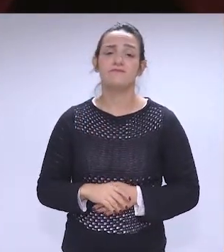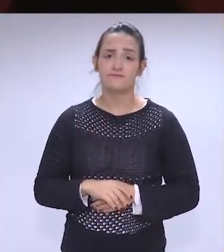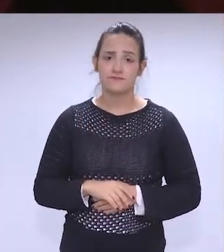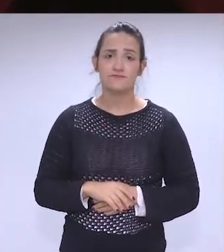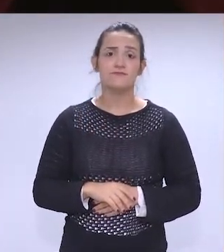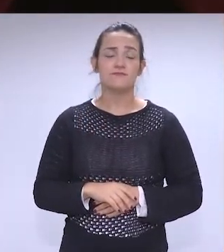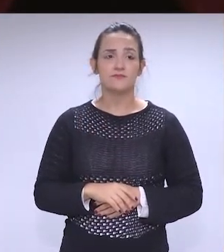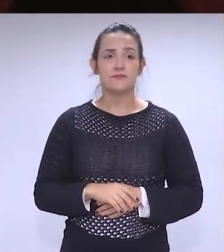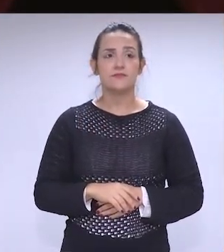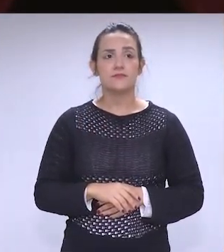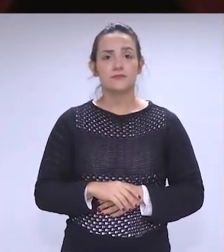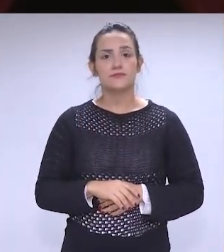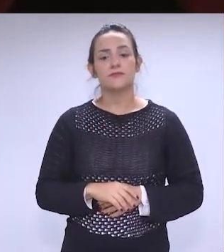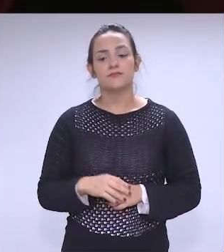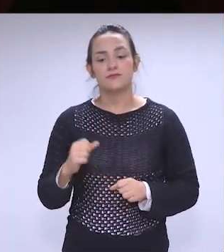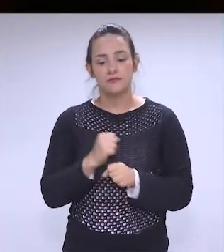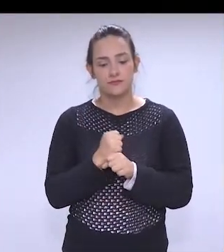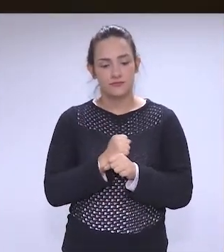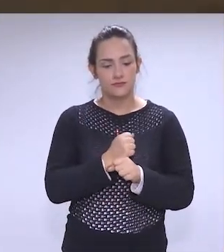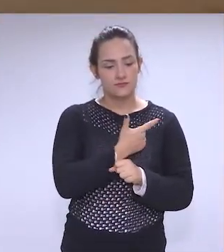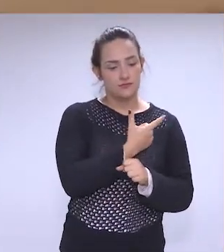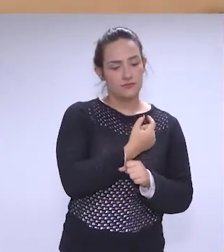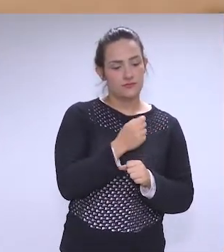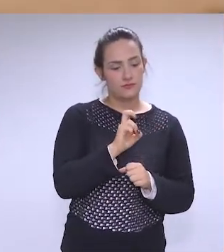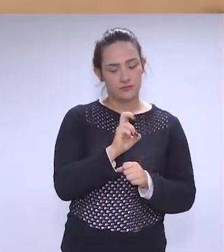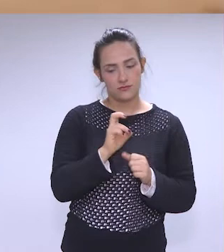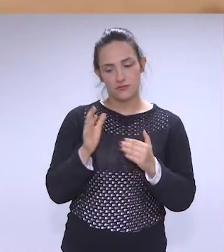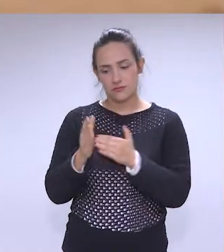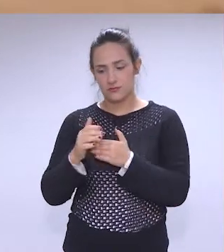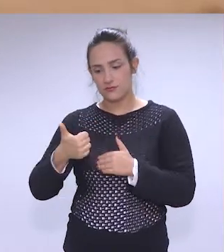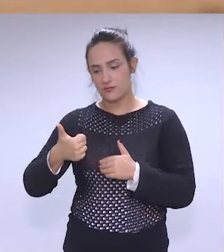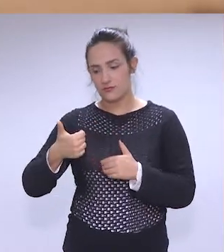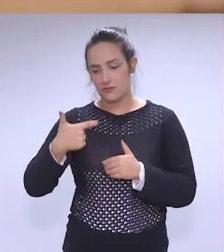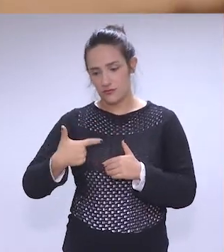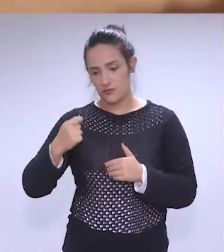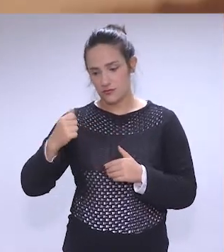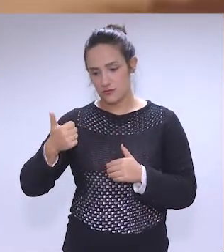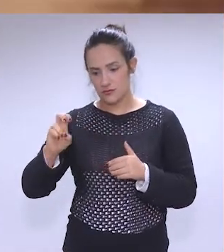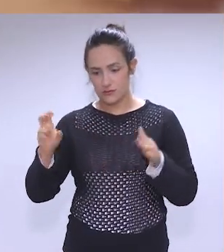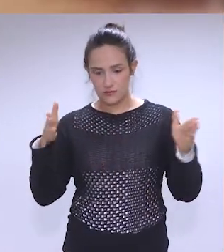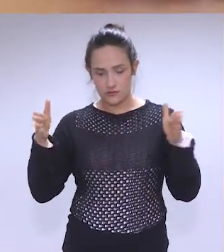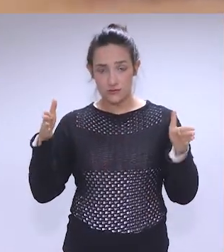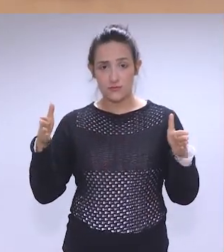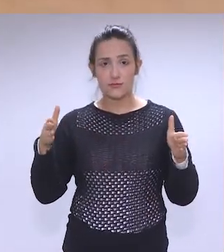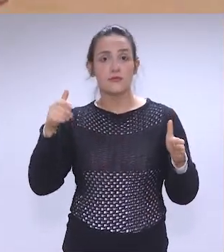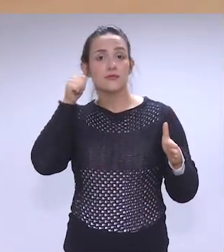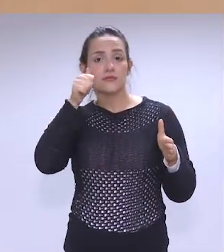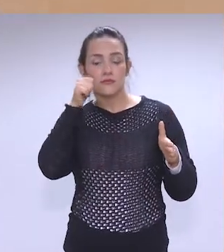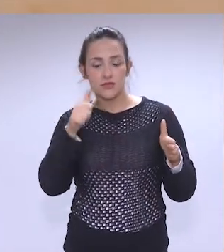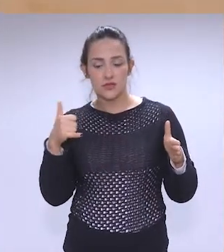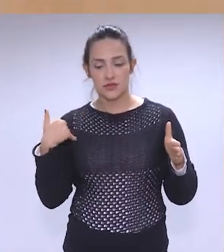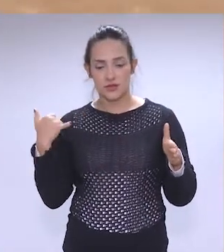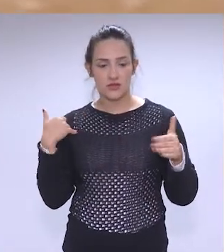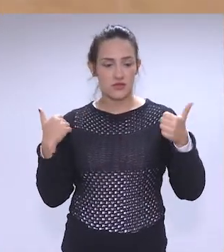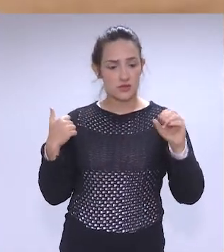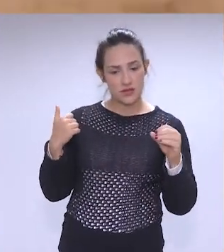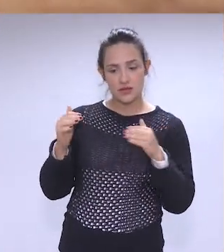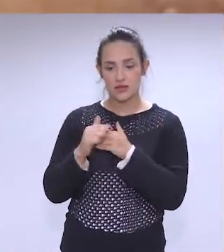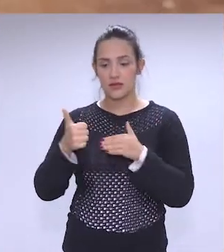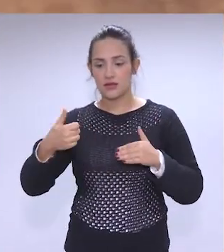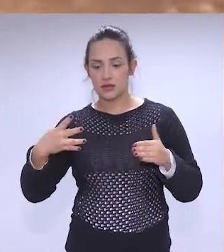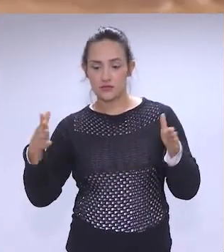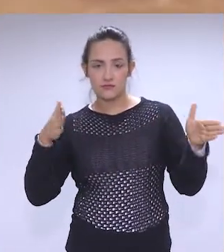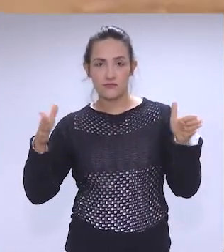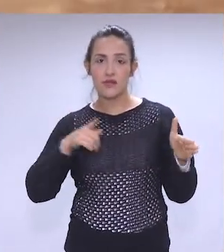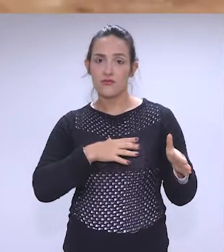imagina. Só de 2005 a 2015, mais de 305 mil brasileiras entre 10 e 14 anos